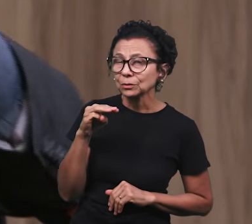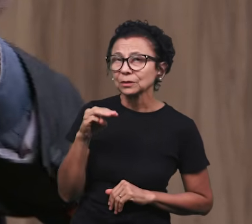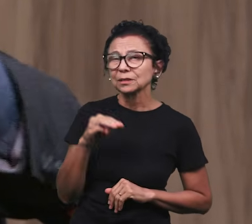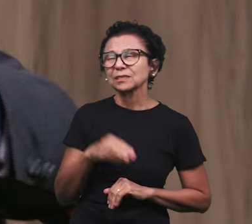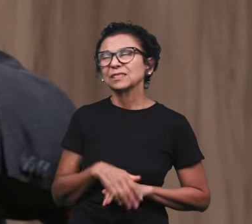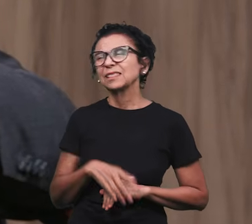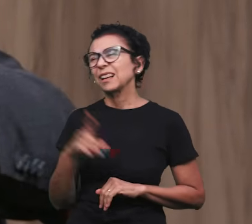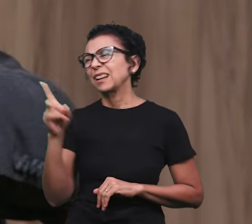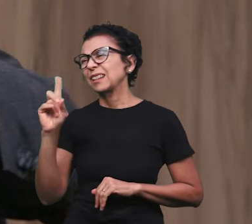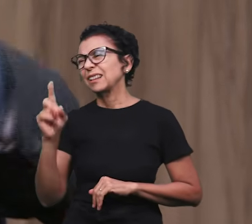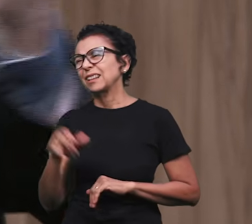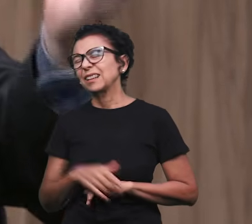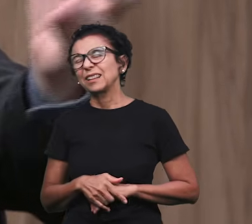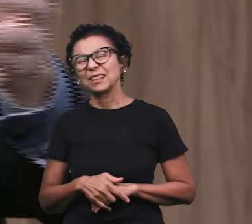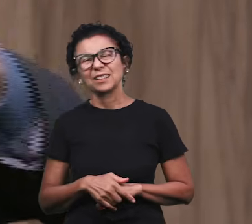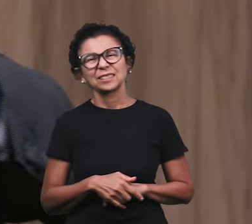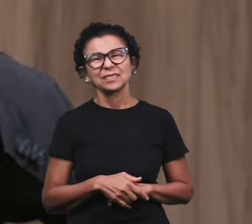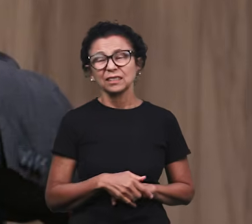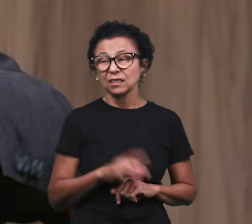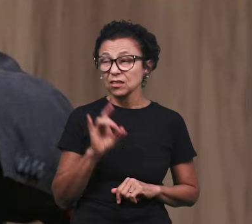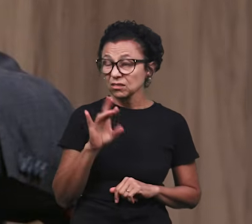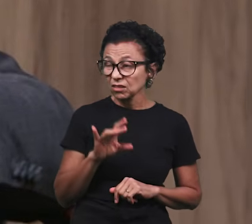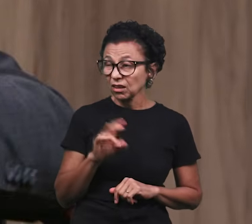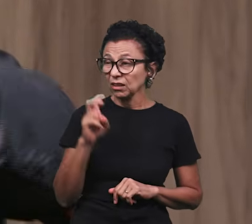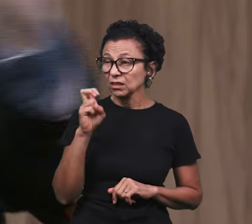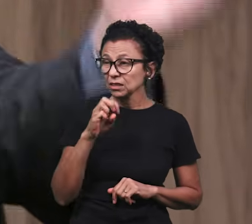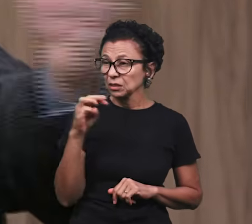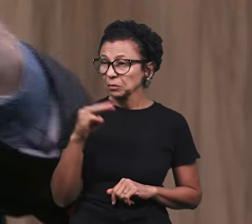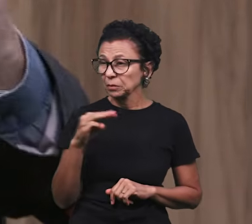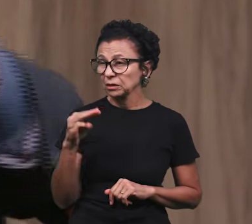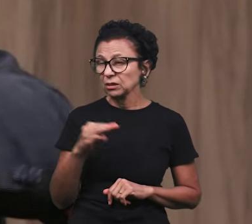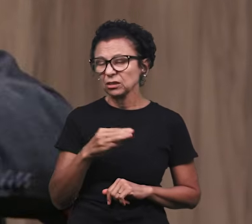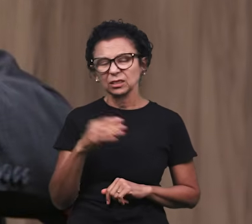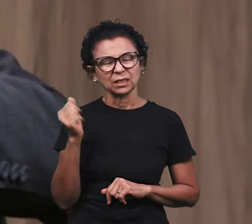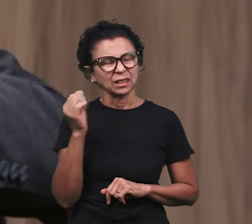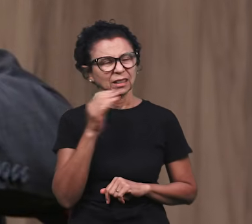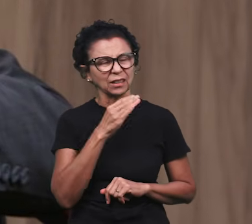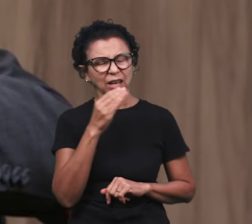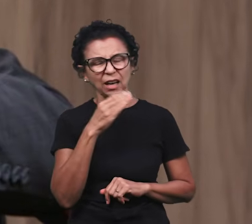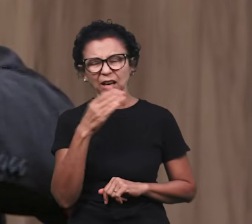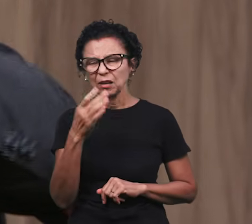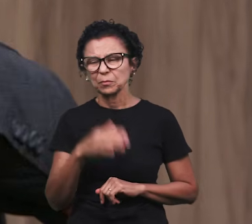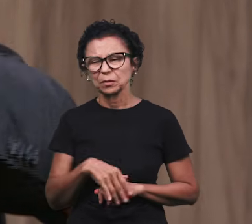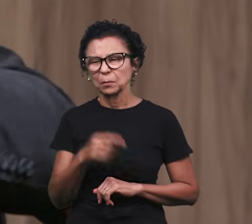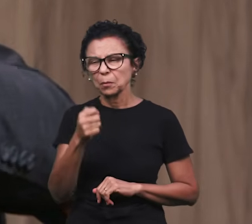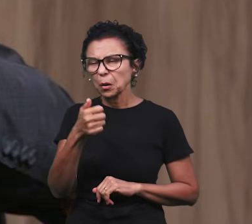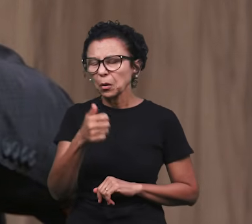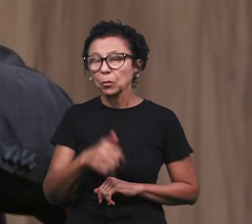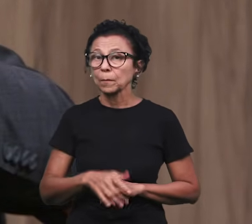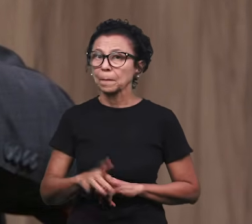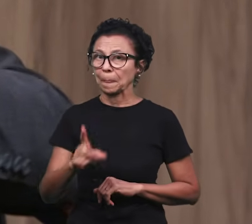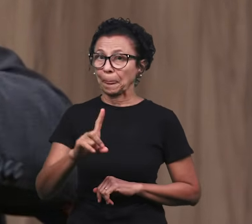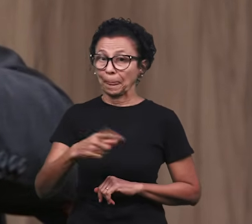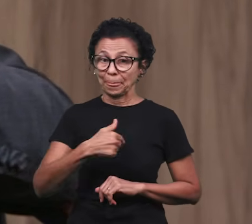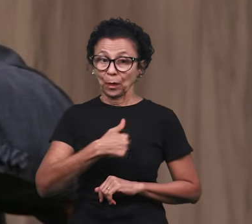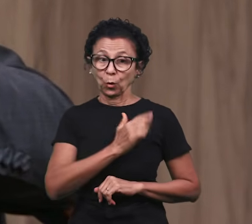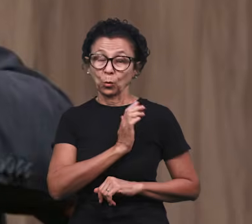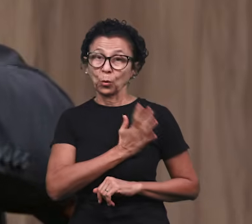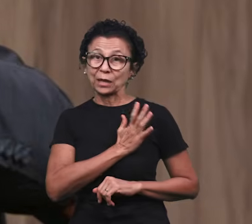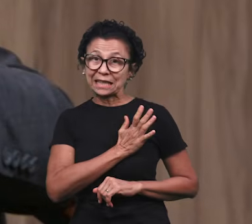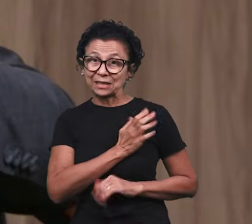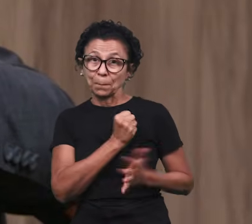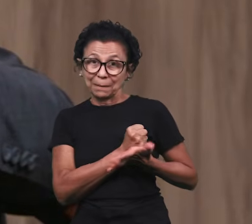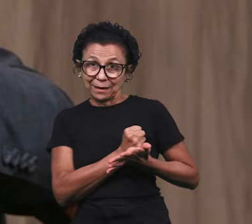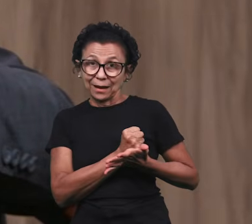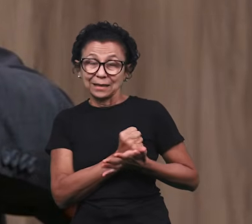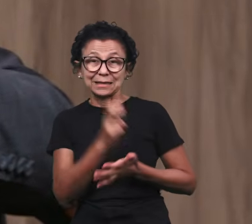não, é 5 minutos, é pouco. 5 minutos é o tempo que eu faço alguma coisa rápida e não sei o quê. Mas numa parada cardiorrespiratória, 5 minutos